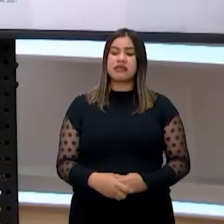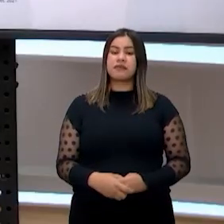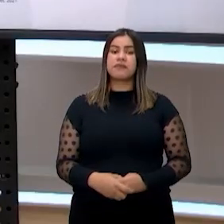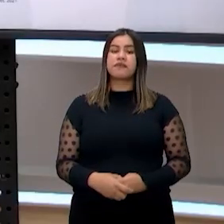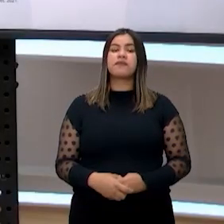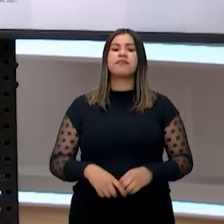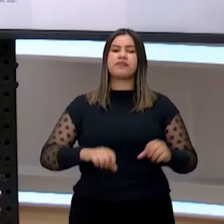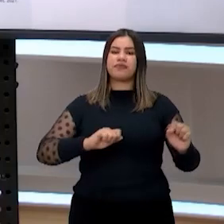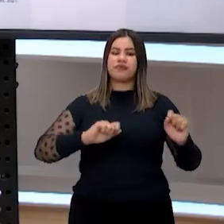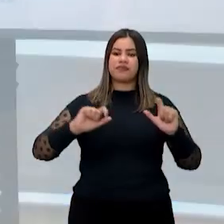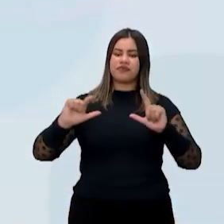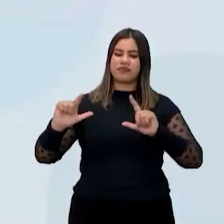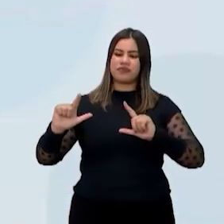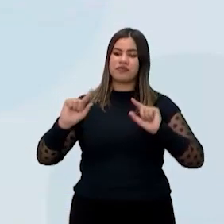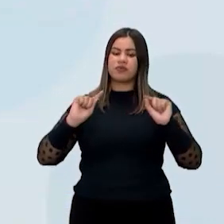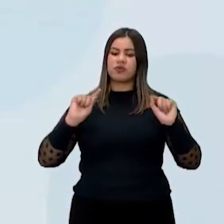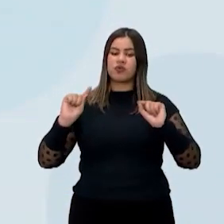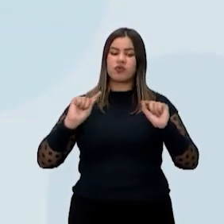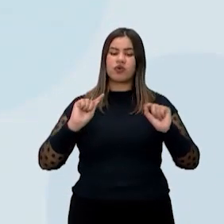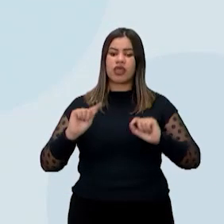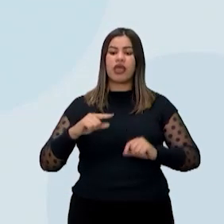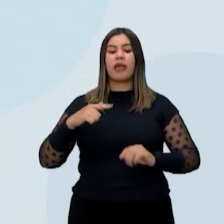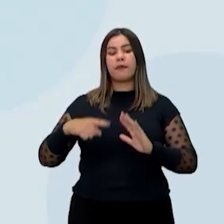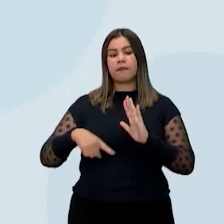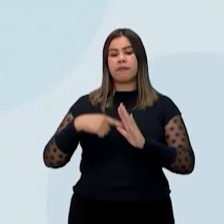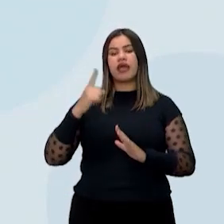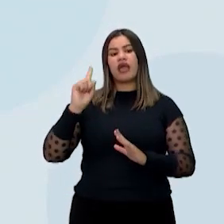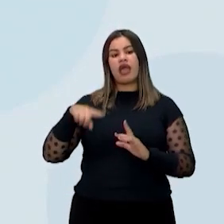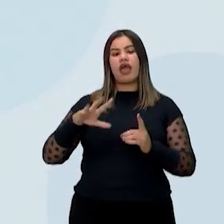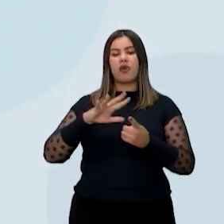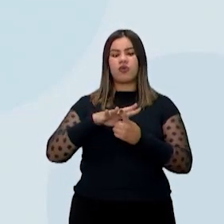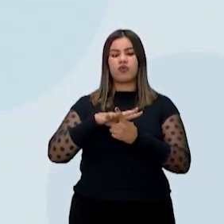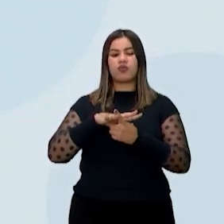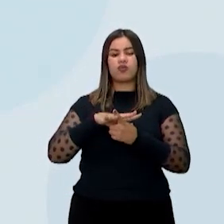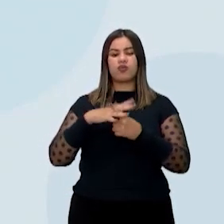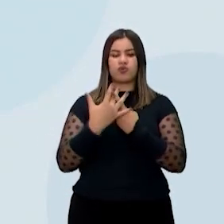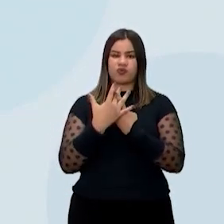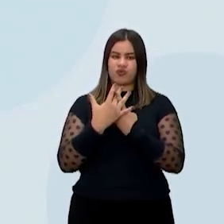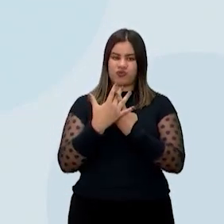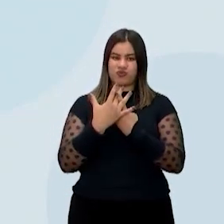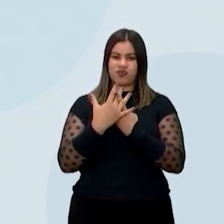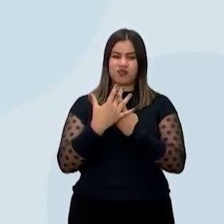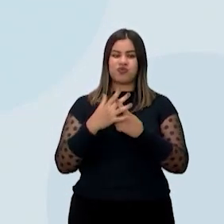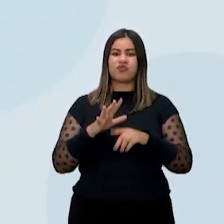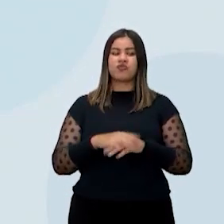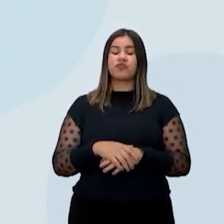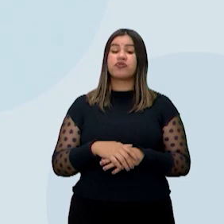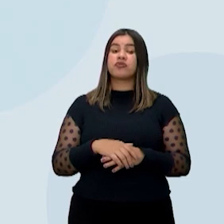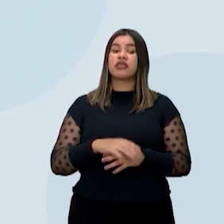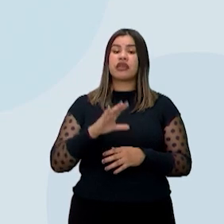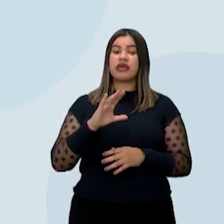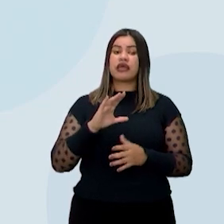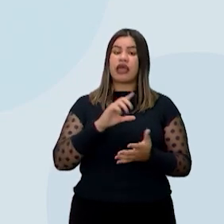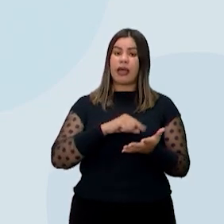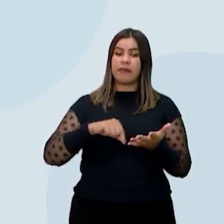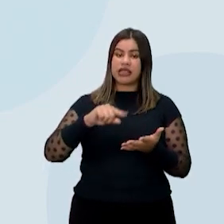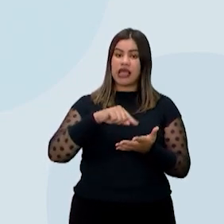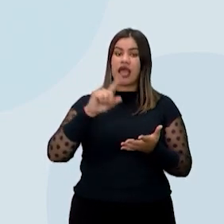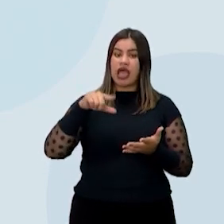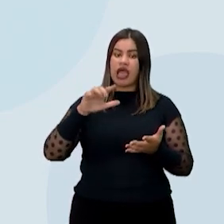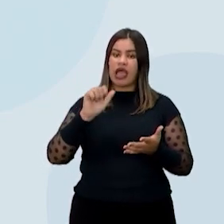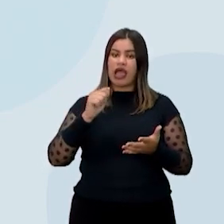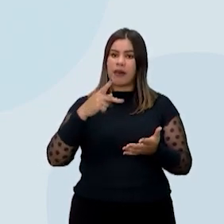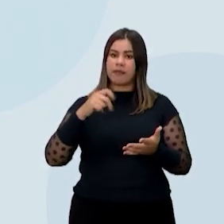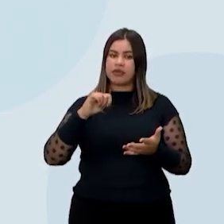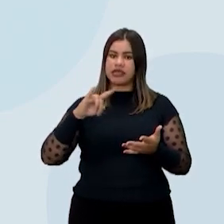vai para o LED aqui, a primeira delas é o socialismo. Gente, capitalismo vem de capital, que é uma